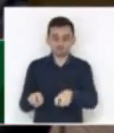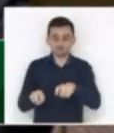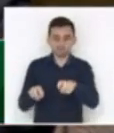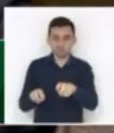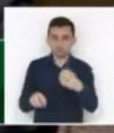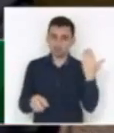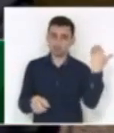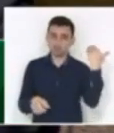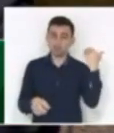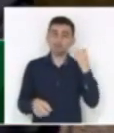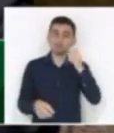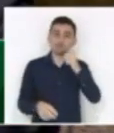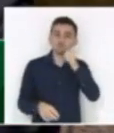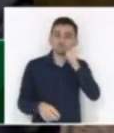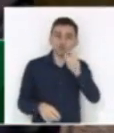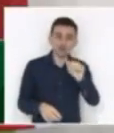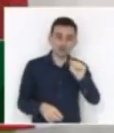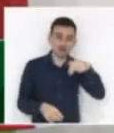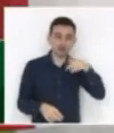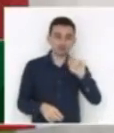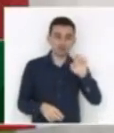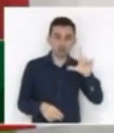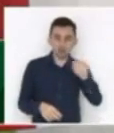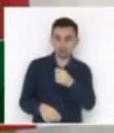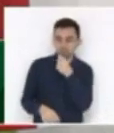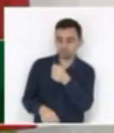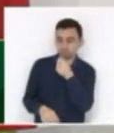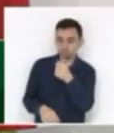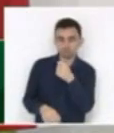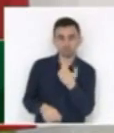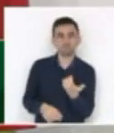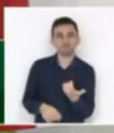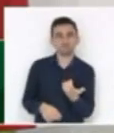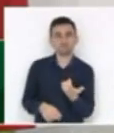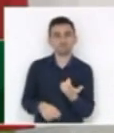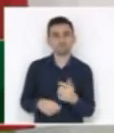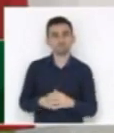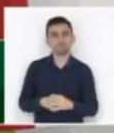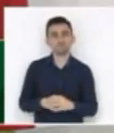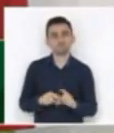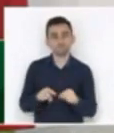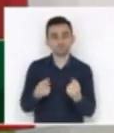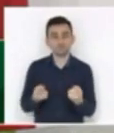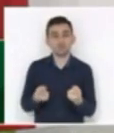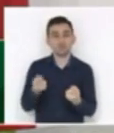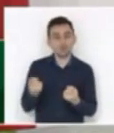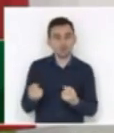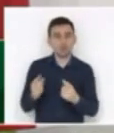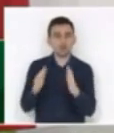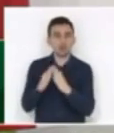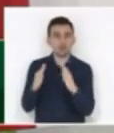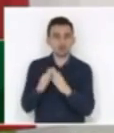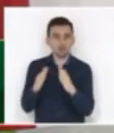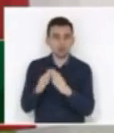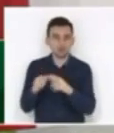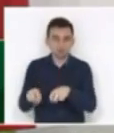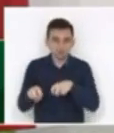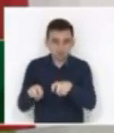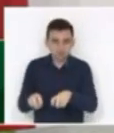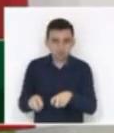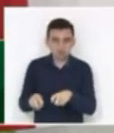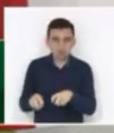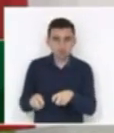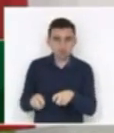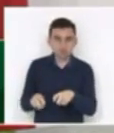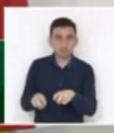Ângela Bastos. Essa última fala é um relato que a camponesa Adélia Schmidt, lá